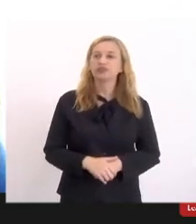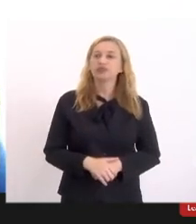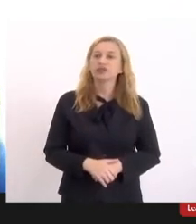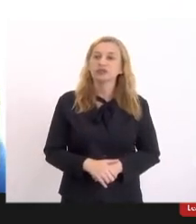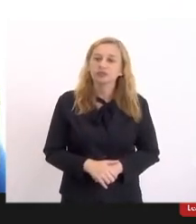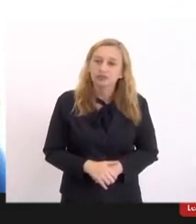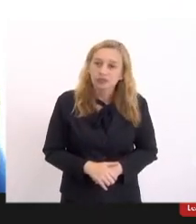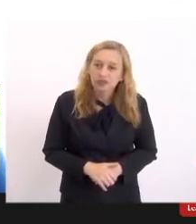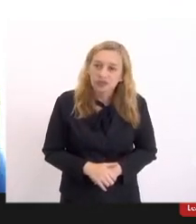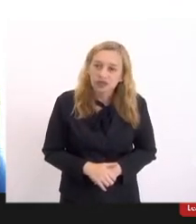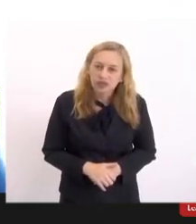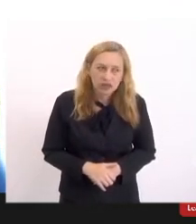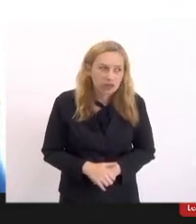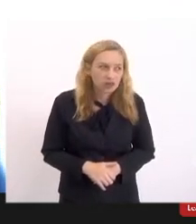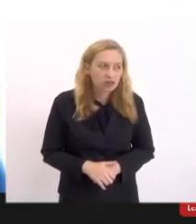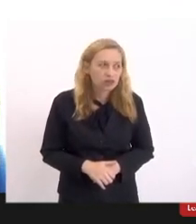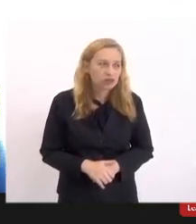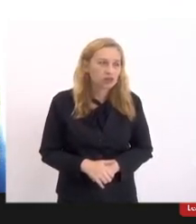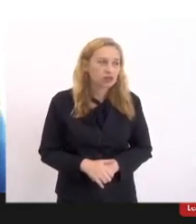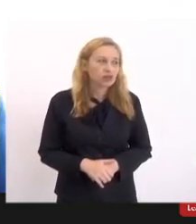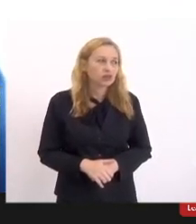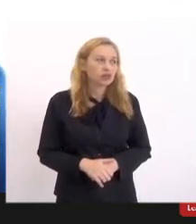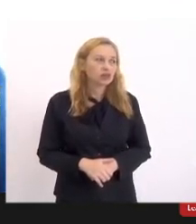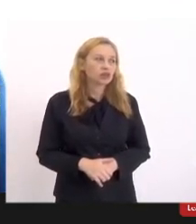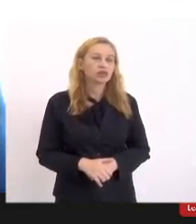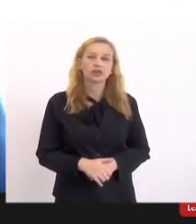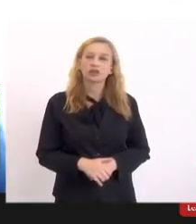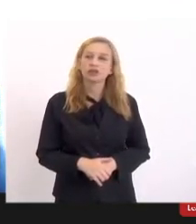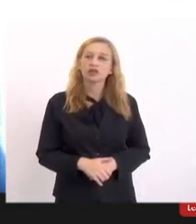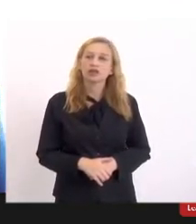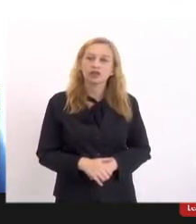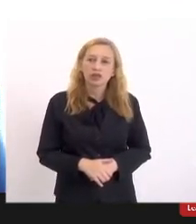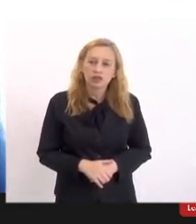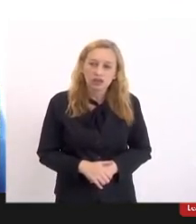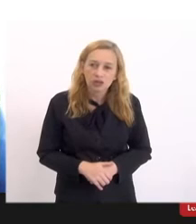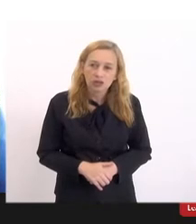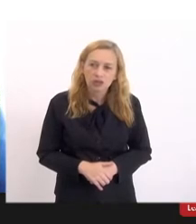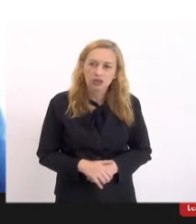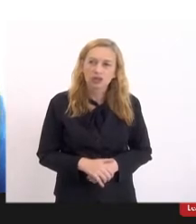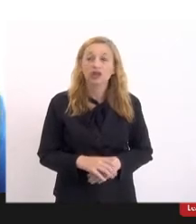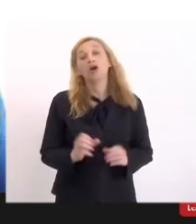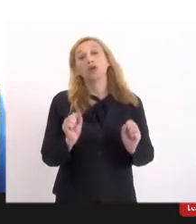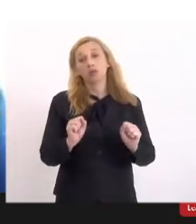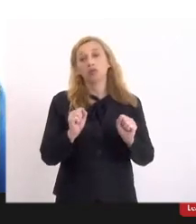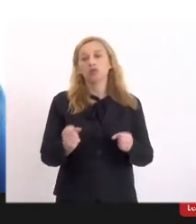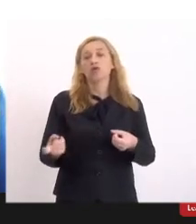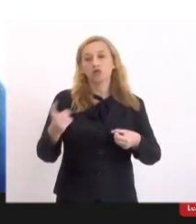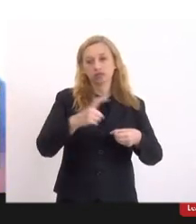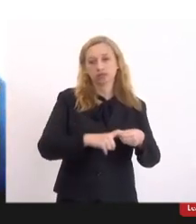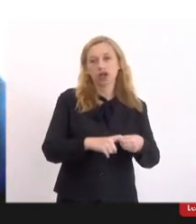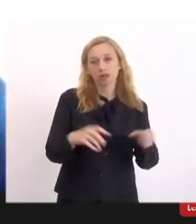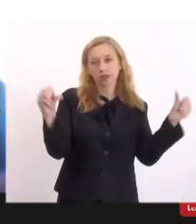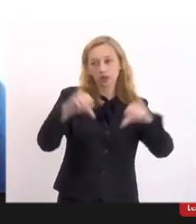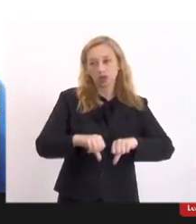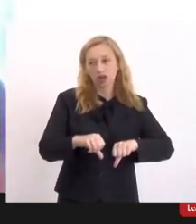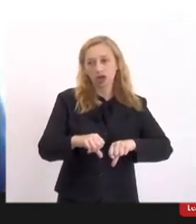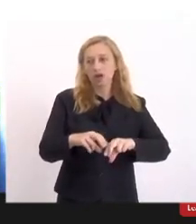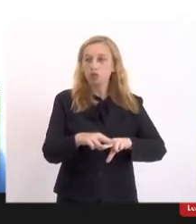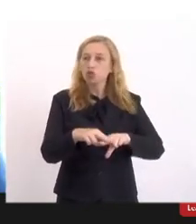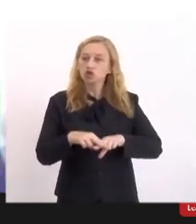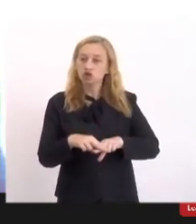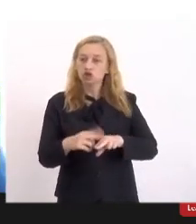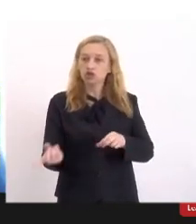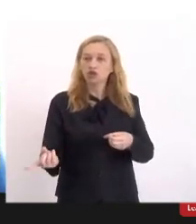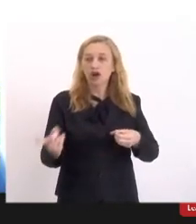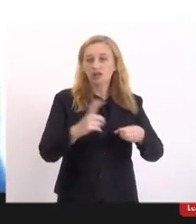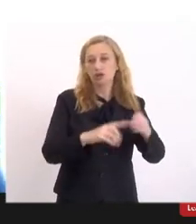esvaziamento de leitos, diminuição nas hospitalizações, e não queremos que volte a piorar. Nesse sentido, é muito importante que nem as escolas, nem nenhum